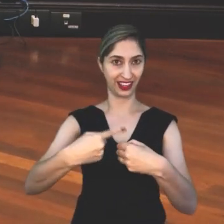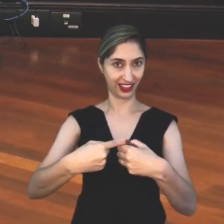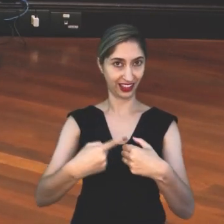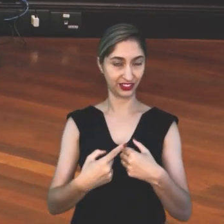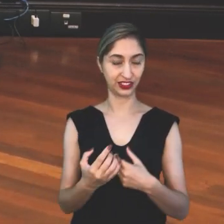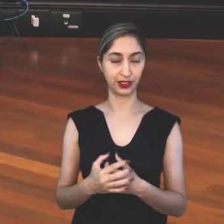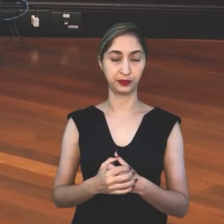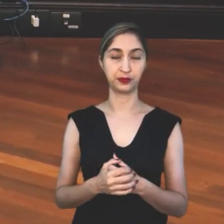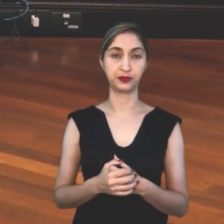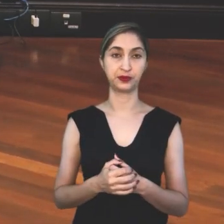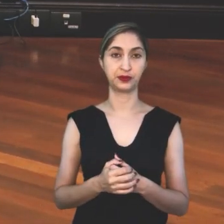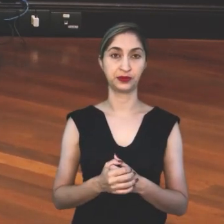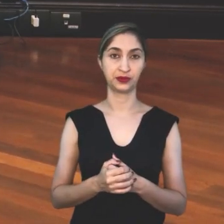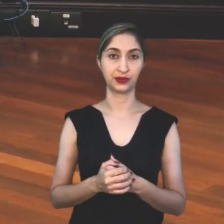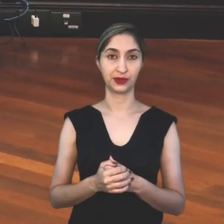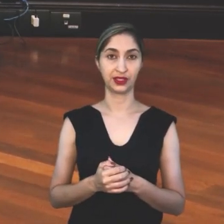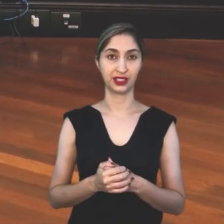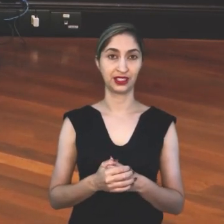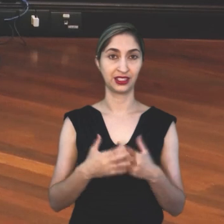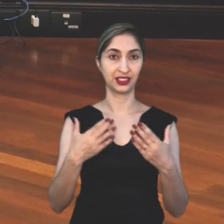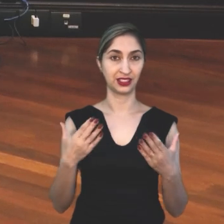Necessidade antes do Museu da Necessidade.